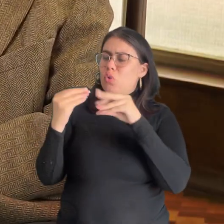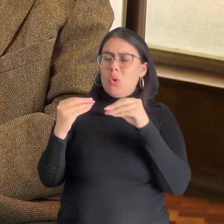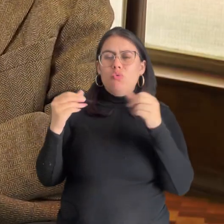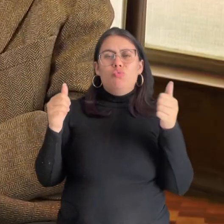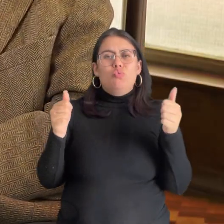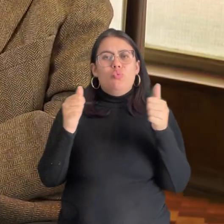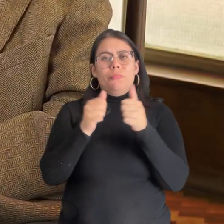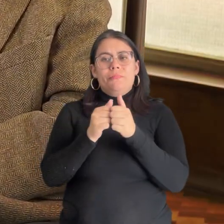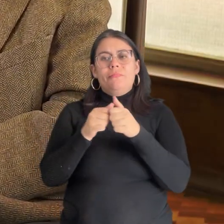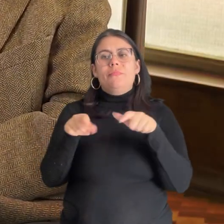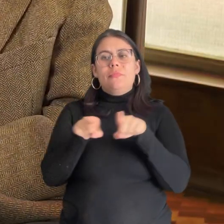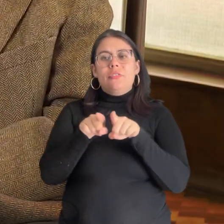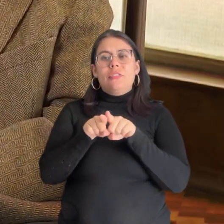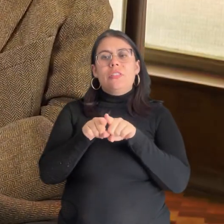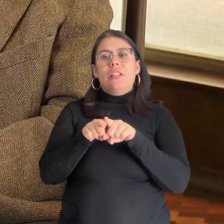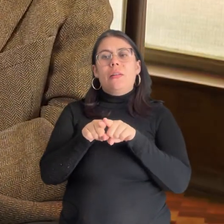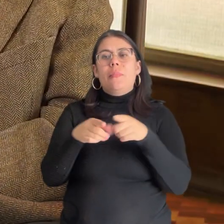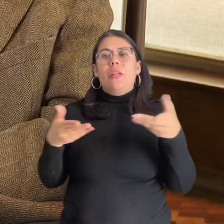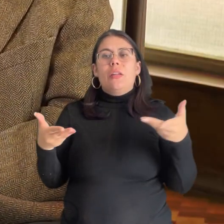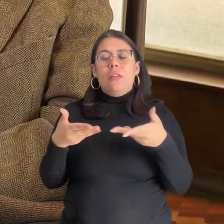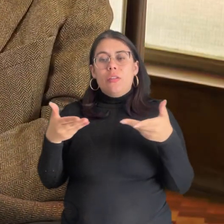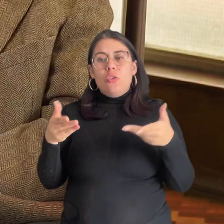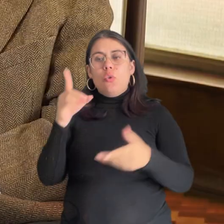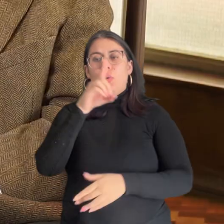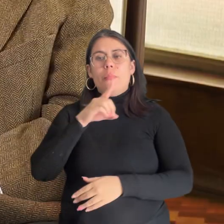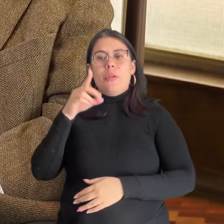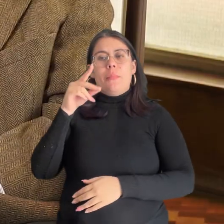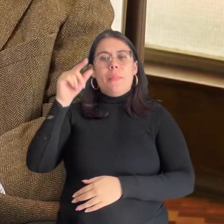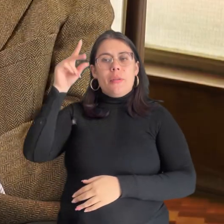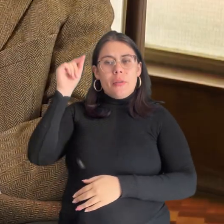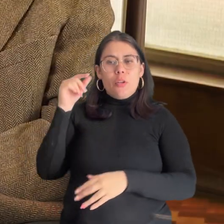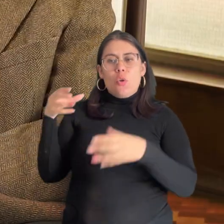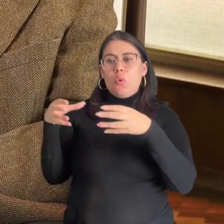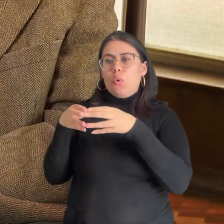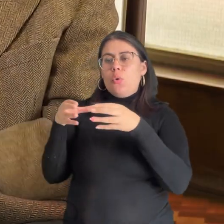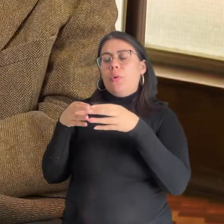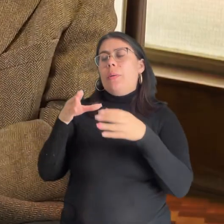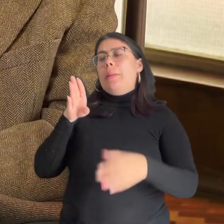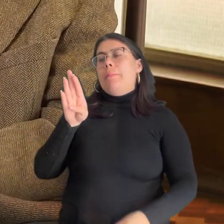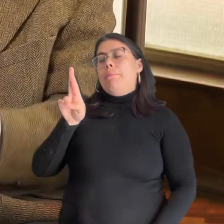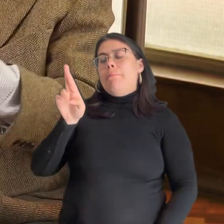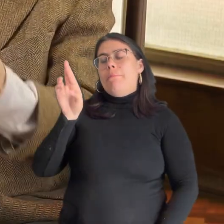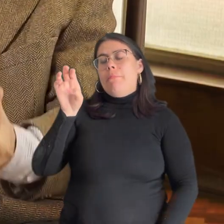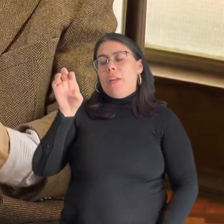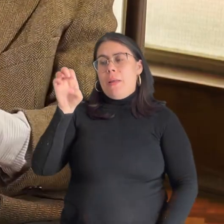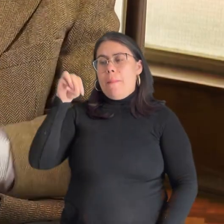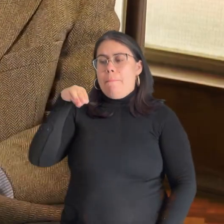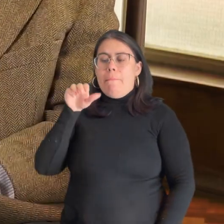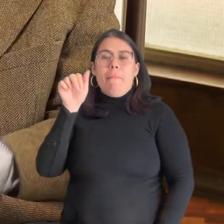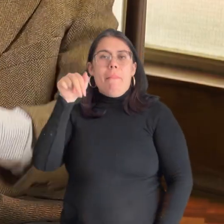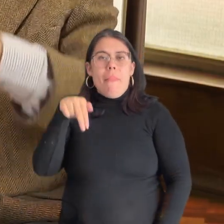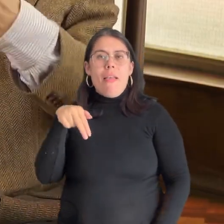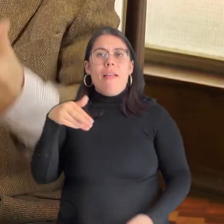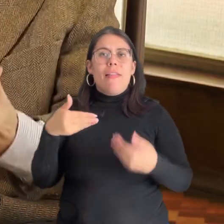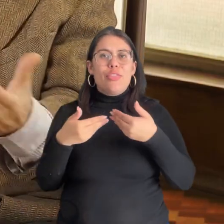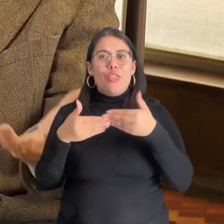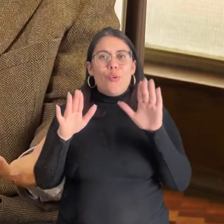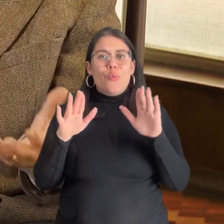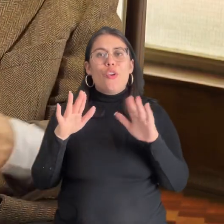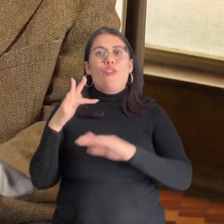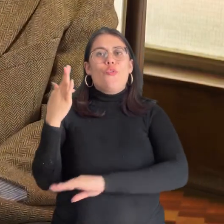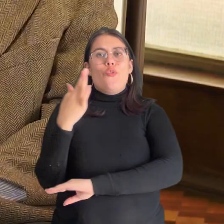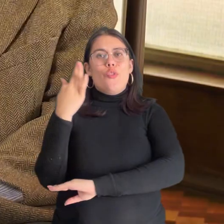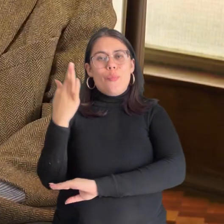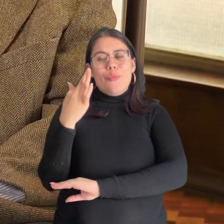etc., quanto domingo passado, quando a Orquestra de Bremen tocou pela primeira vez, inaugurando